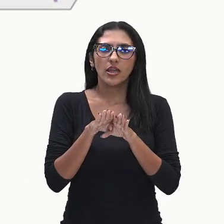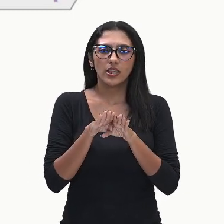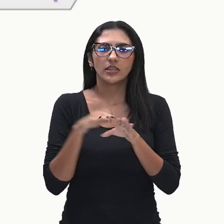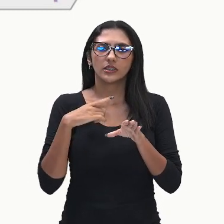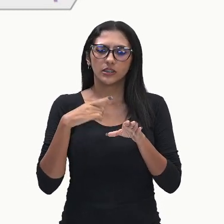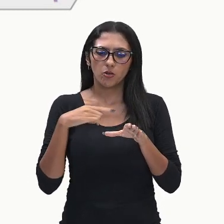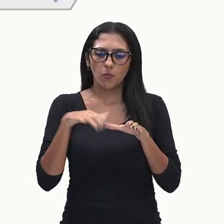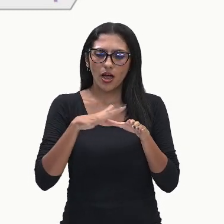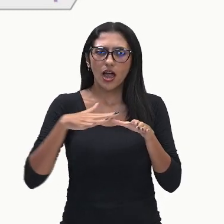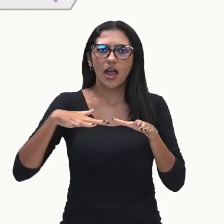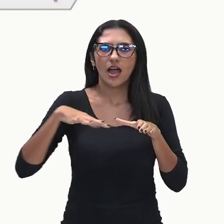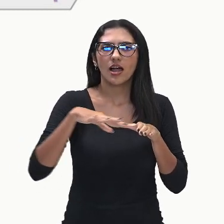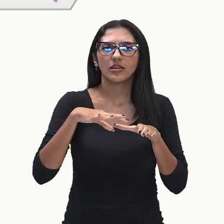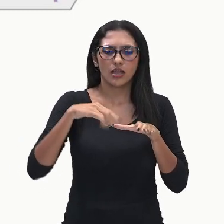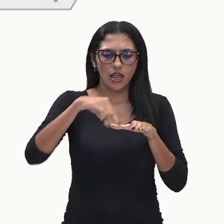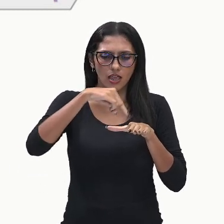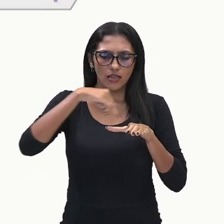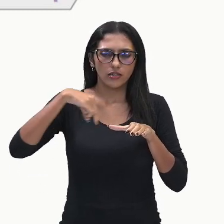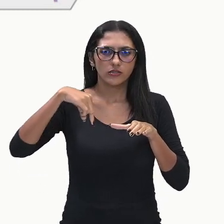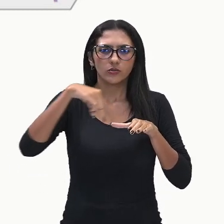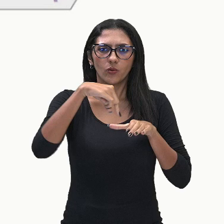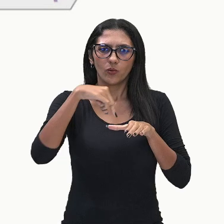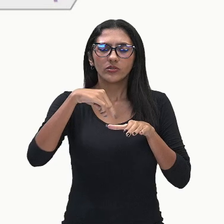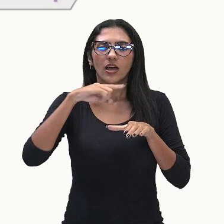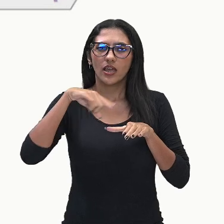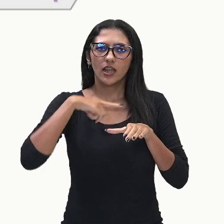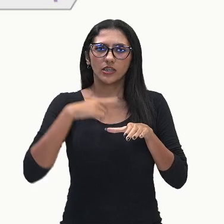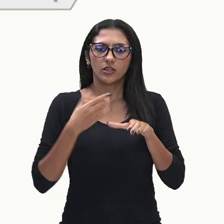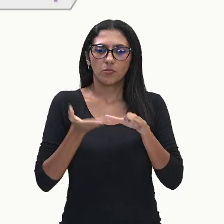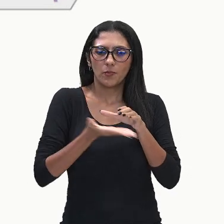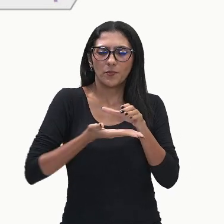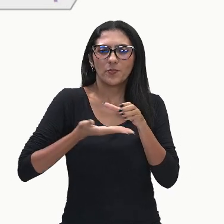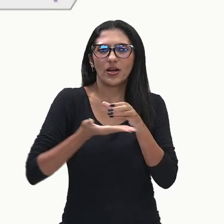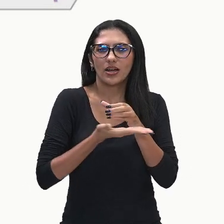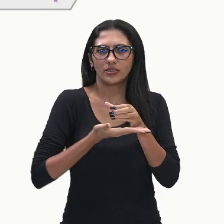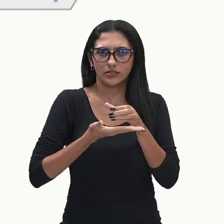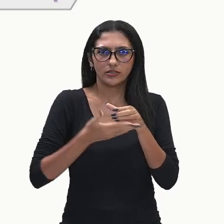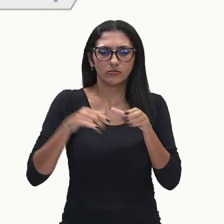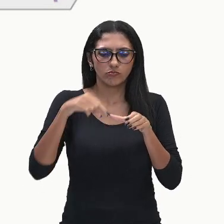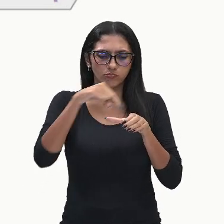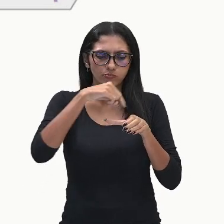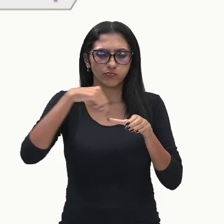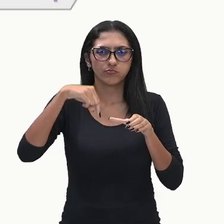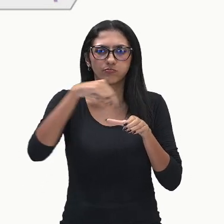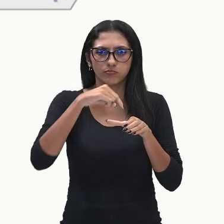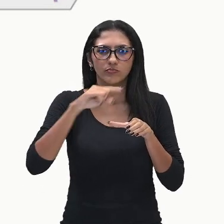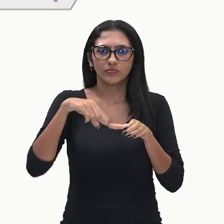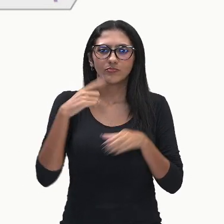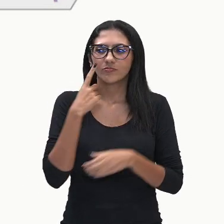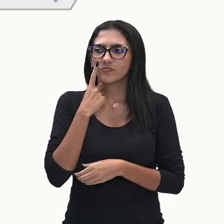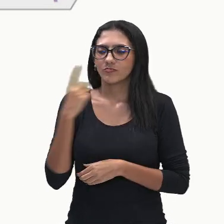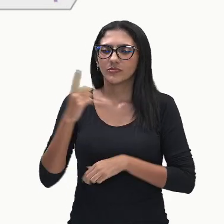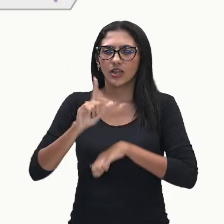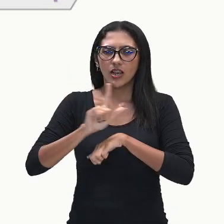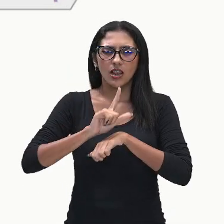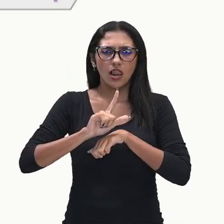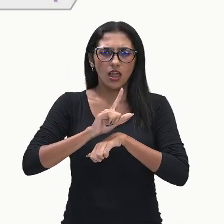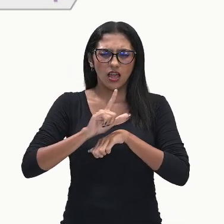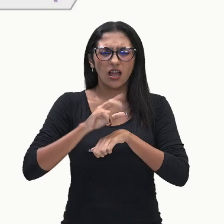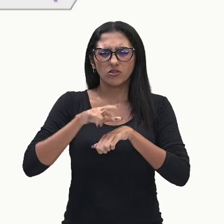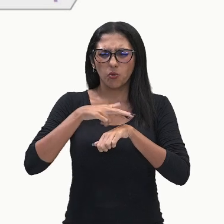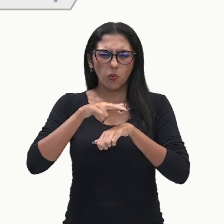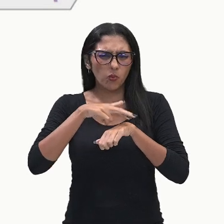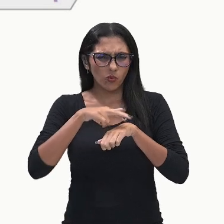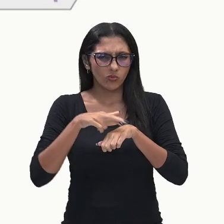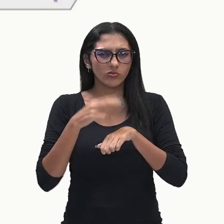Por quê? Porque ele possui uma base circular, que é justamente esse círculo que está pintado de roxo, tá